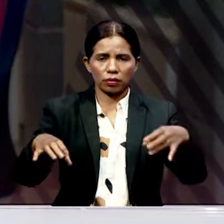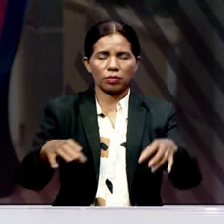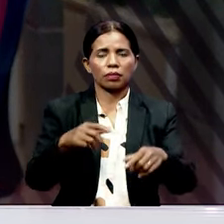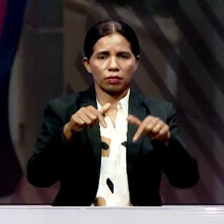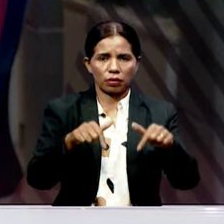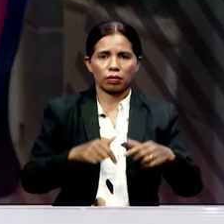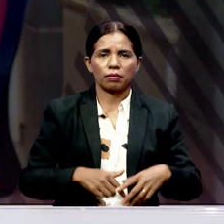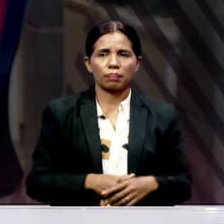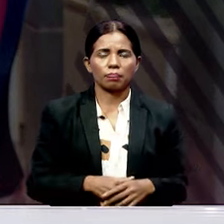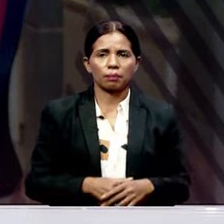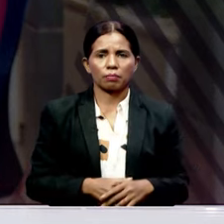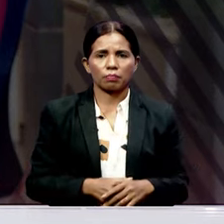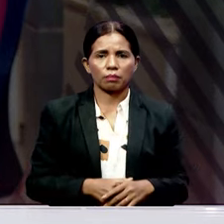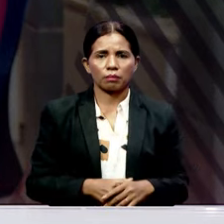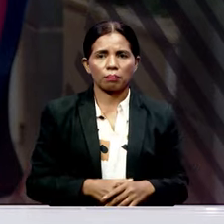né?